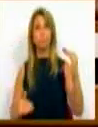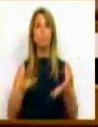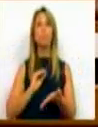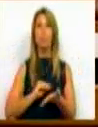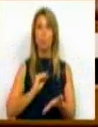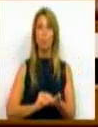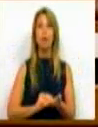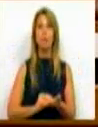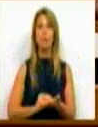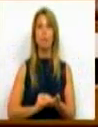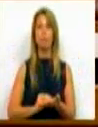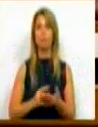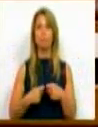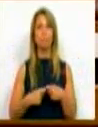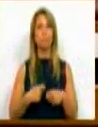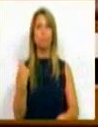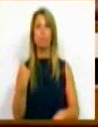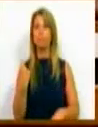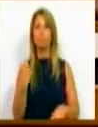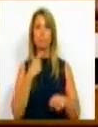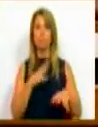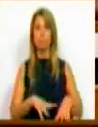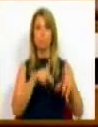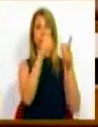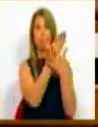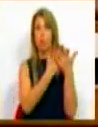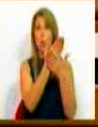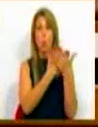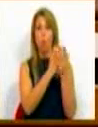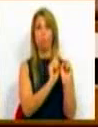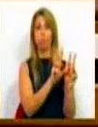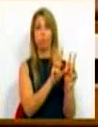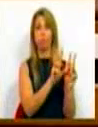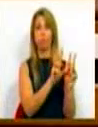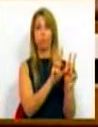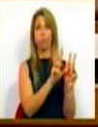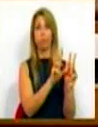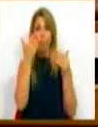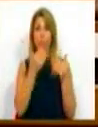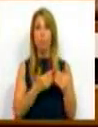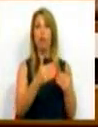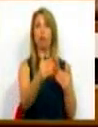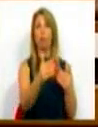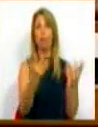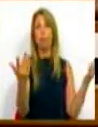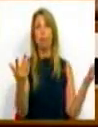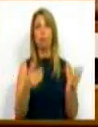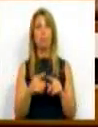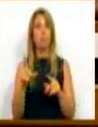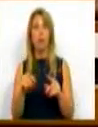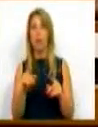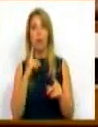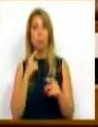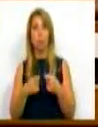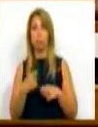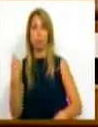pobreza são incompatíveis com o crescimento económico sadio e duradouro, e muito menos com uma sociedade